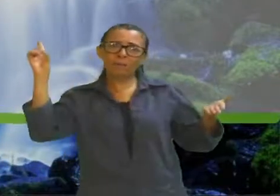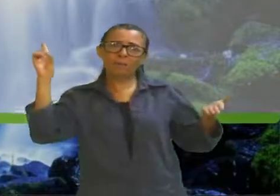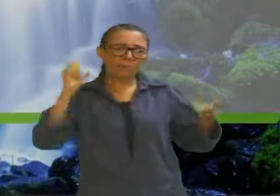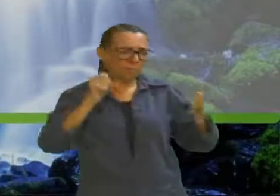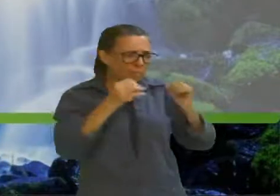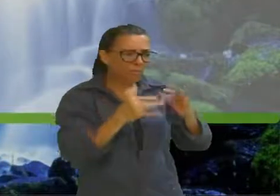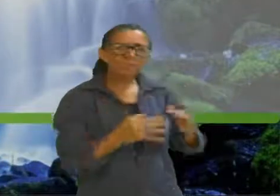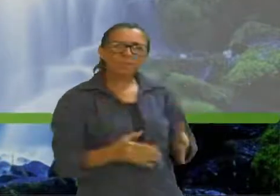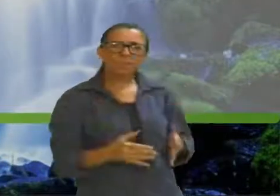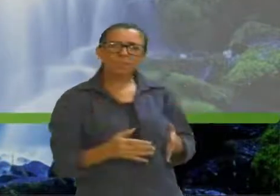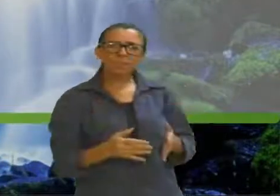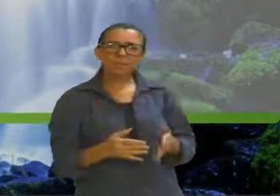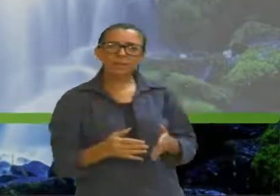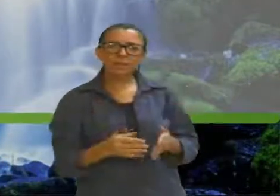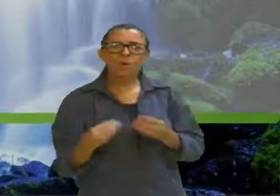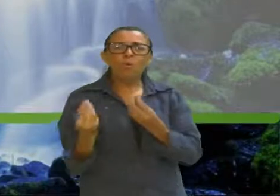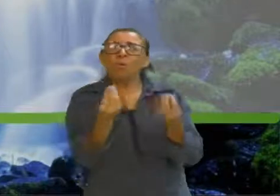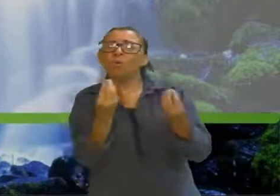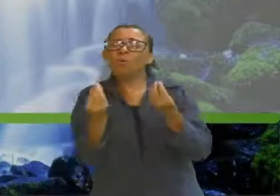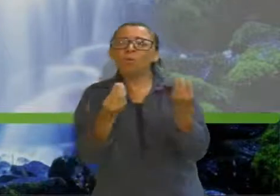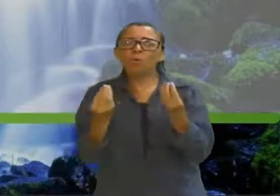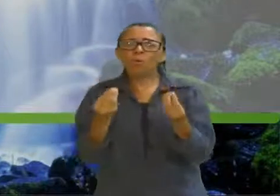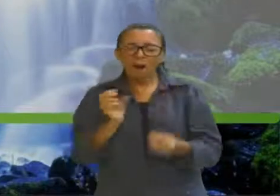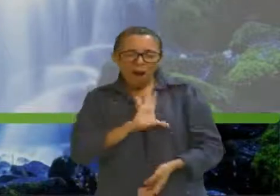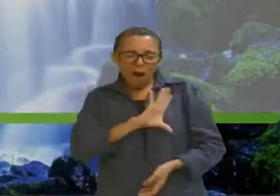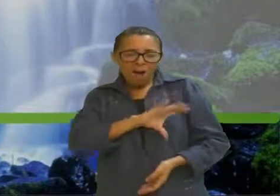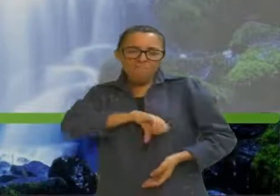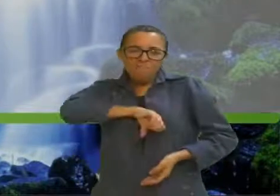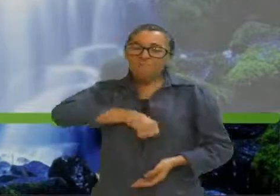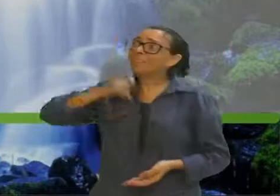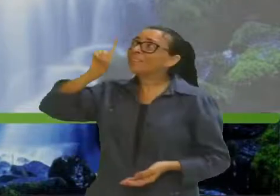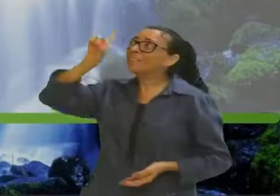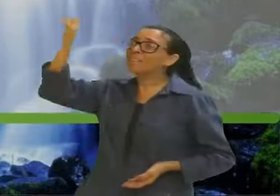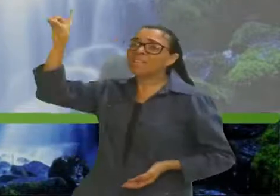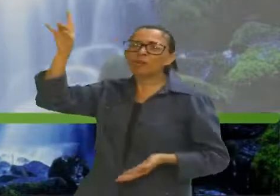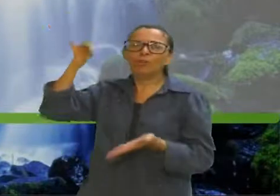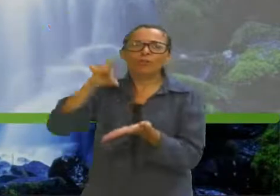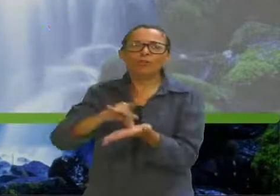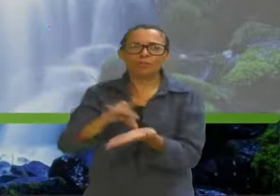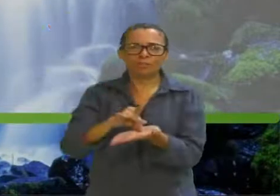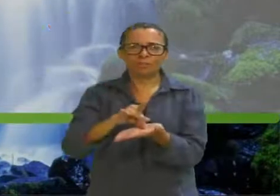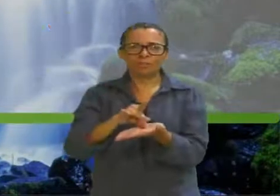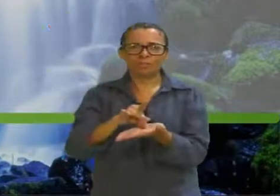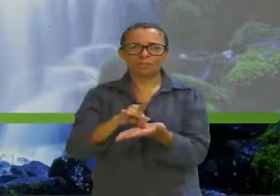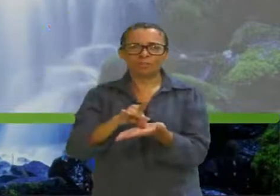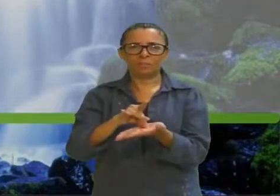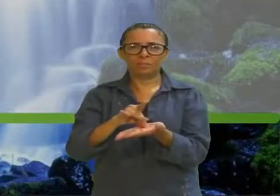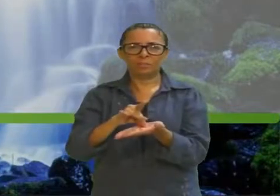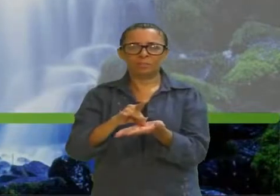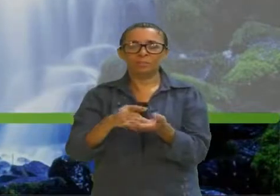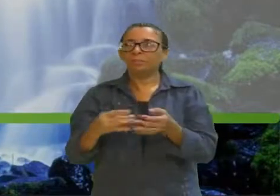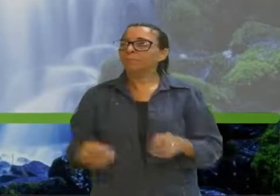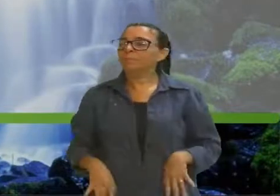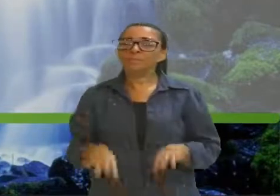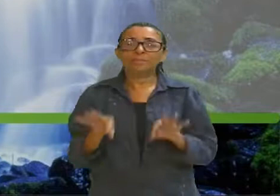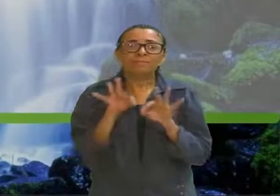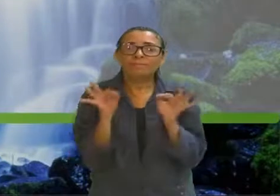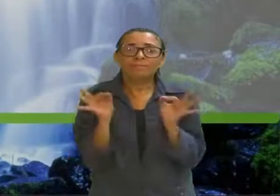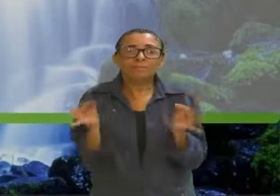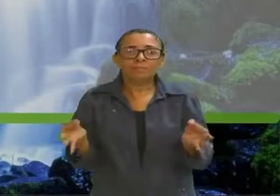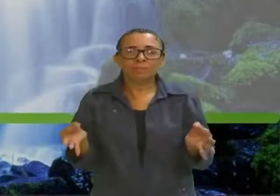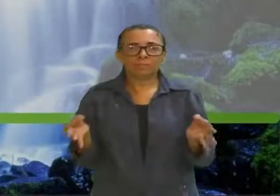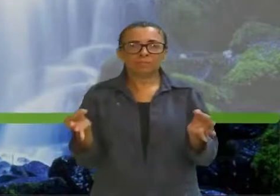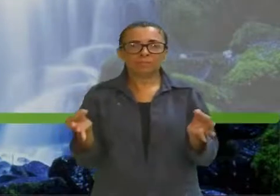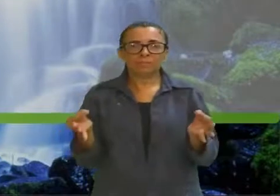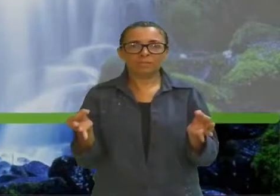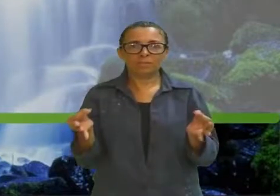vontade através da sua palavra. Você não pode amar a Deus